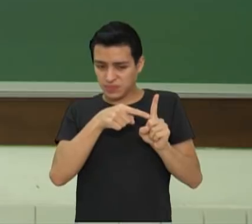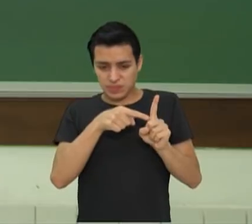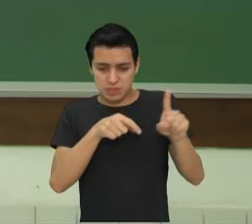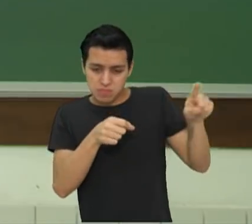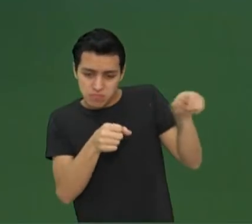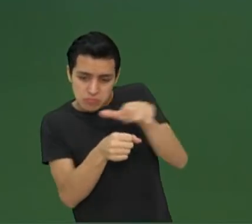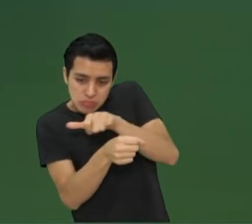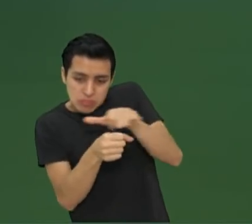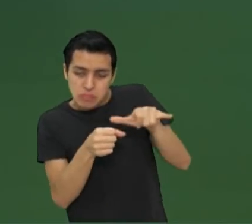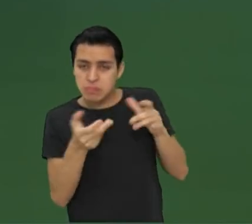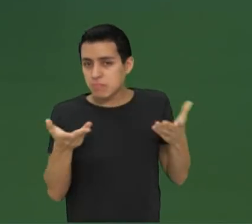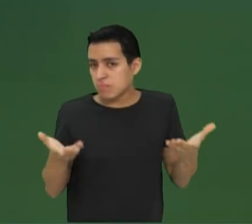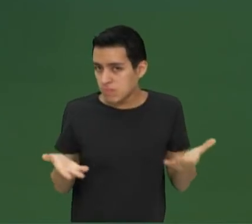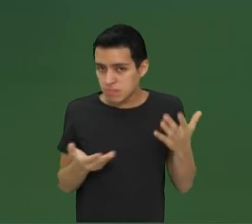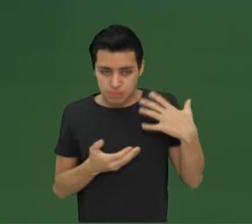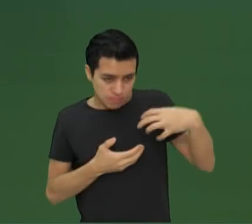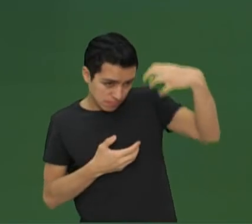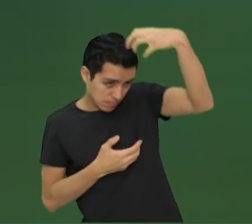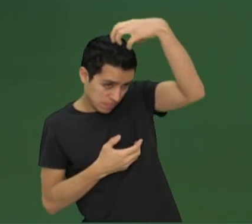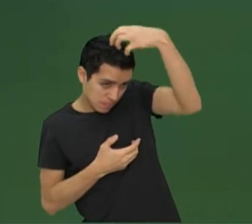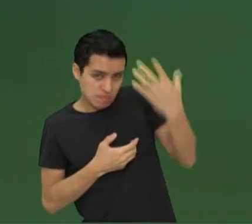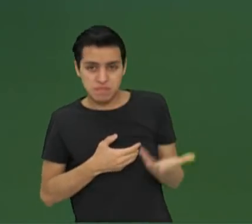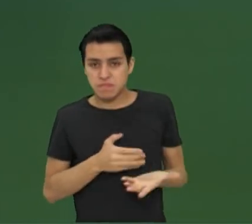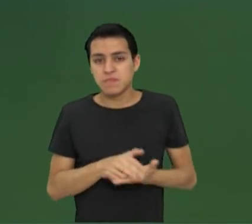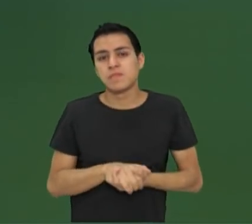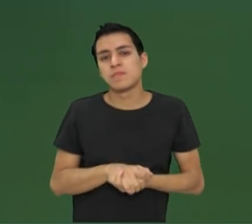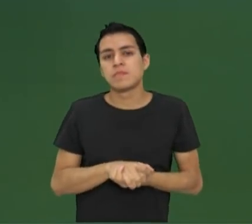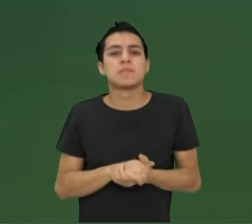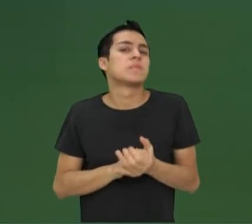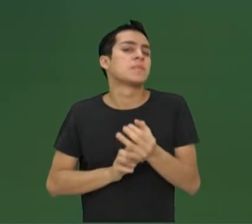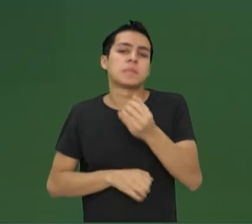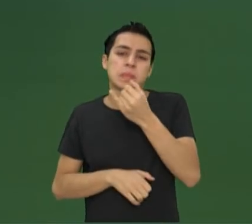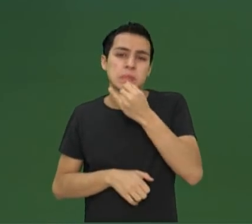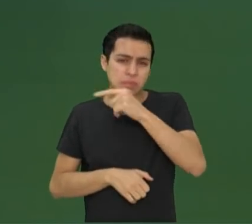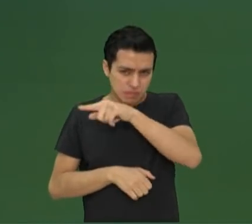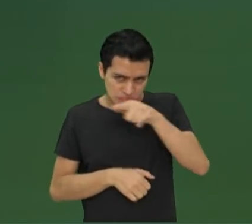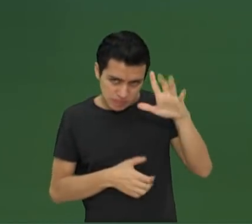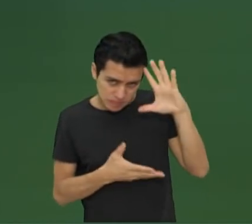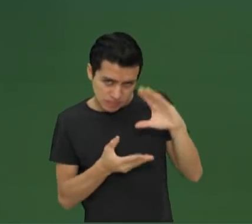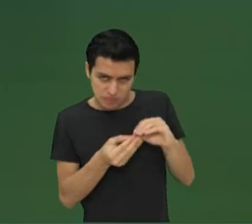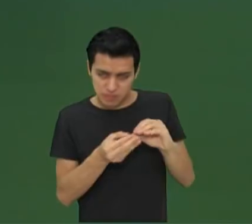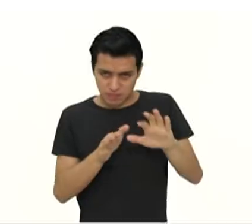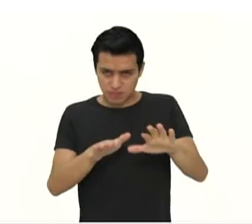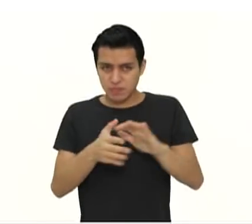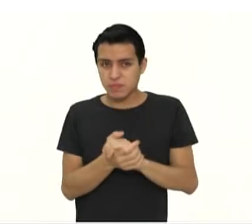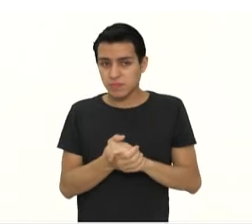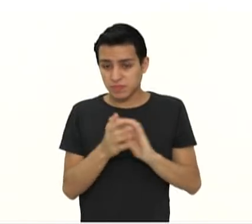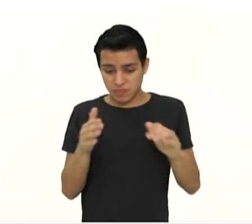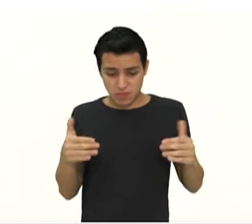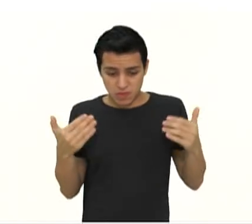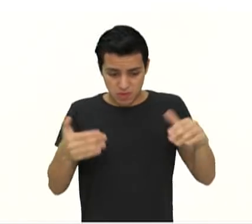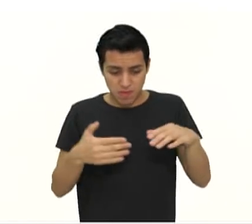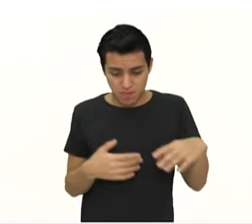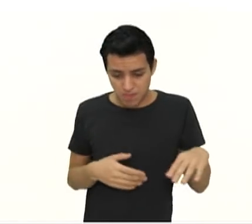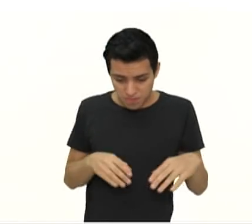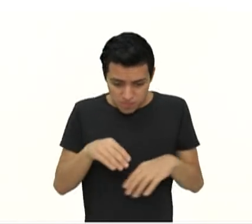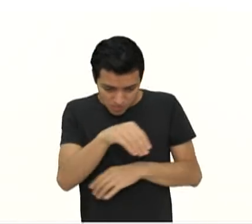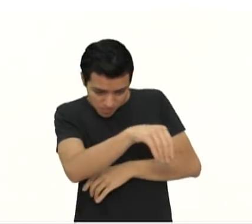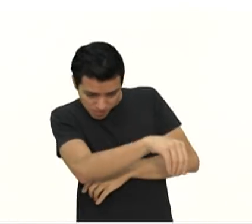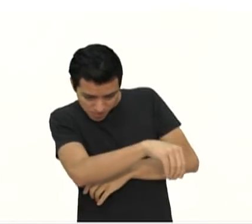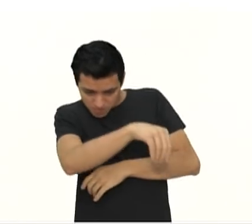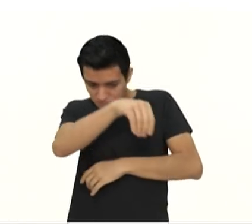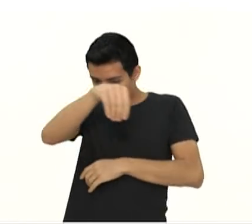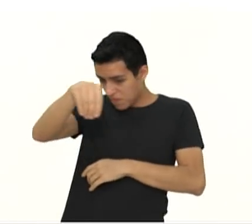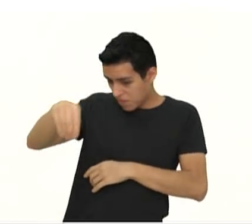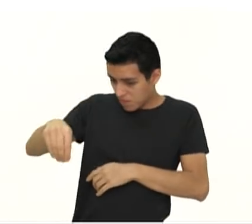né? O rei, o cheque descoberto. Então, para vocês entenderem, vou repetir. Quando uma peça é movimentada,